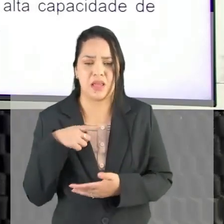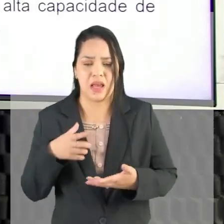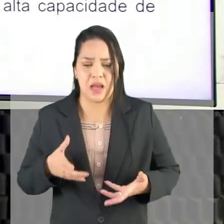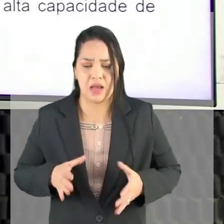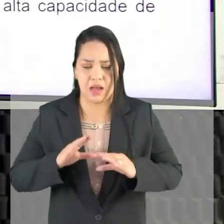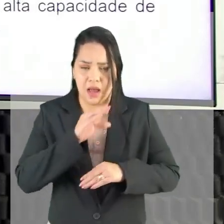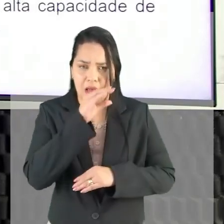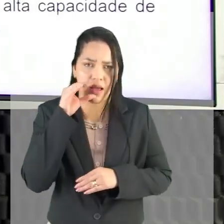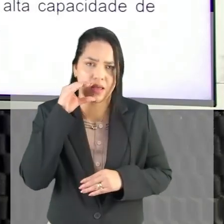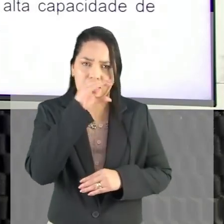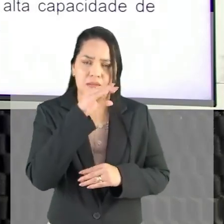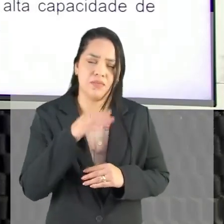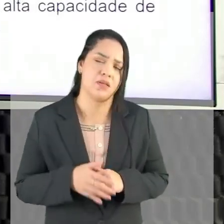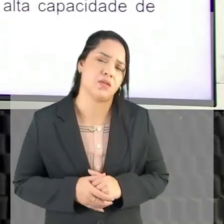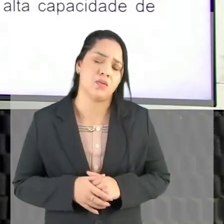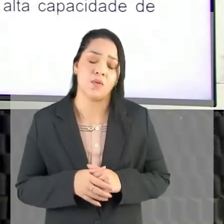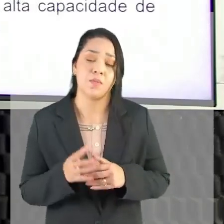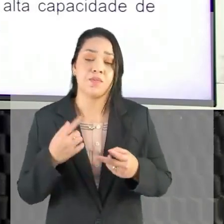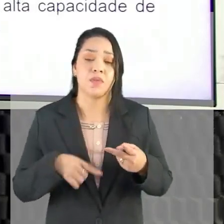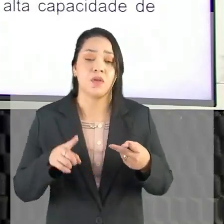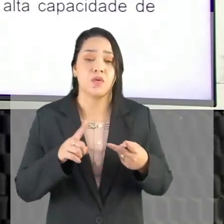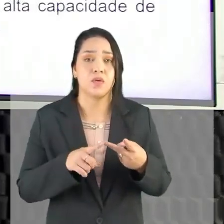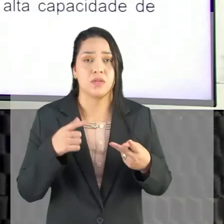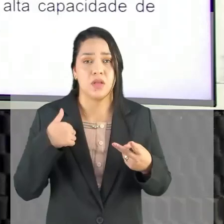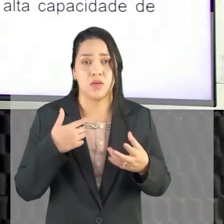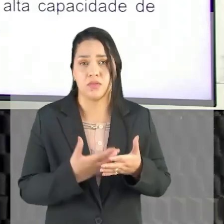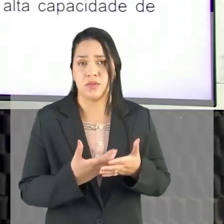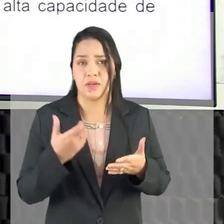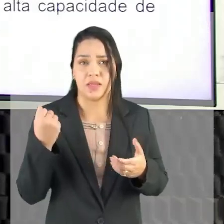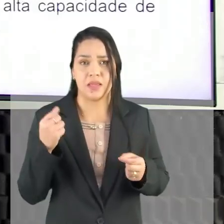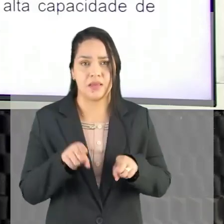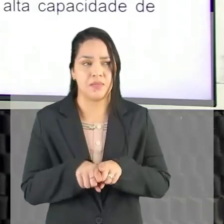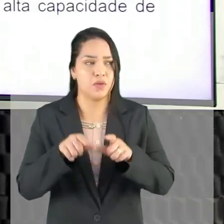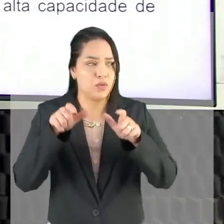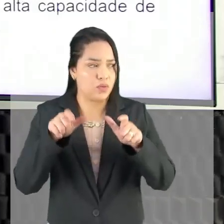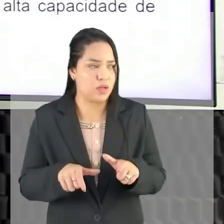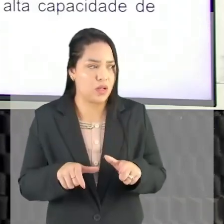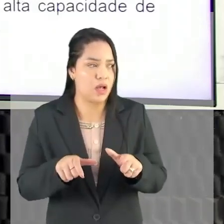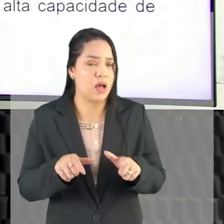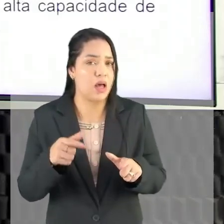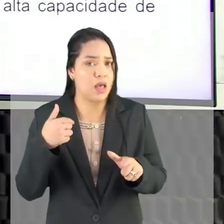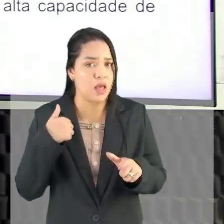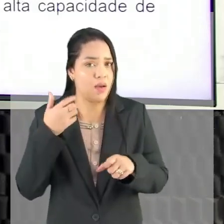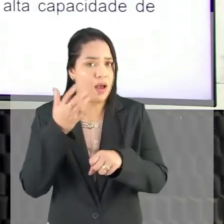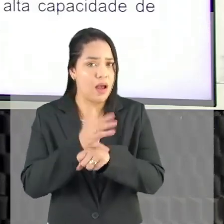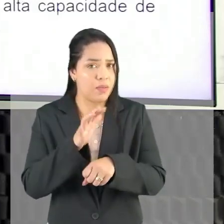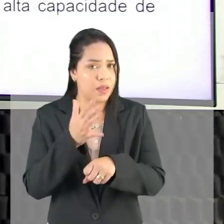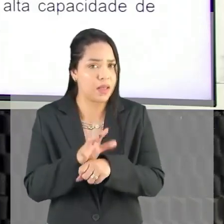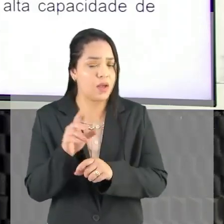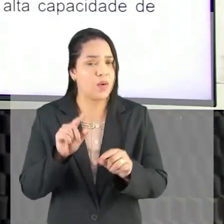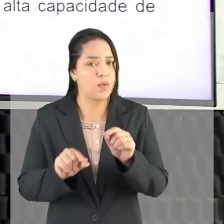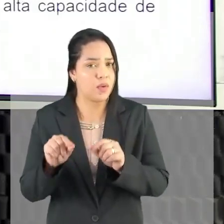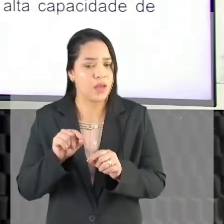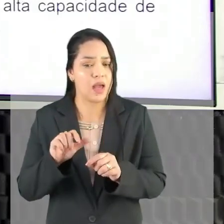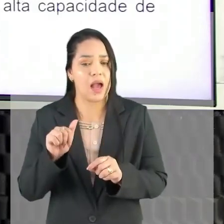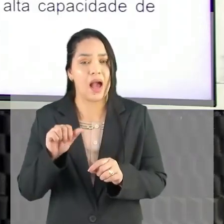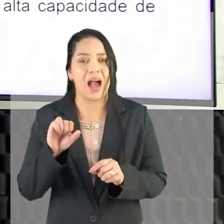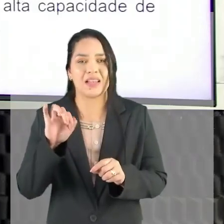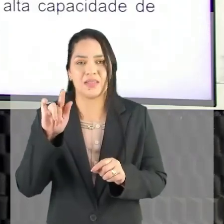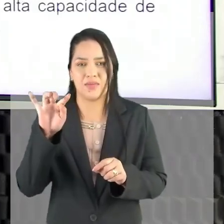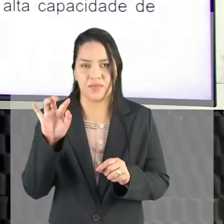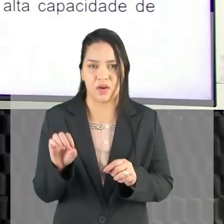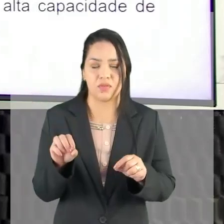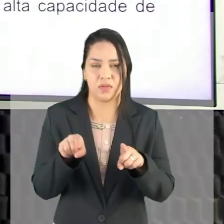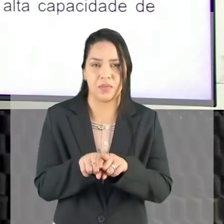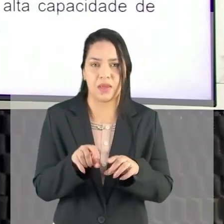aquecimento, beleza? 2, eu desmatei e no lugar do solo eu apliquei asfalto e concreto, que é